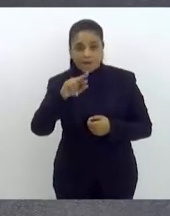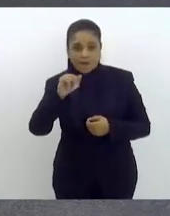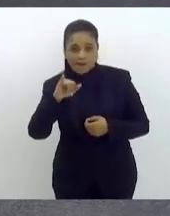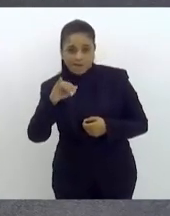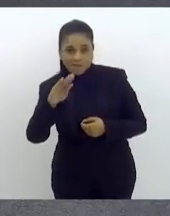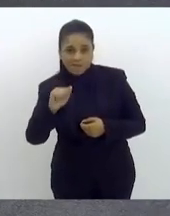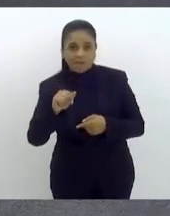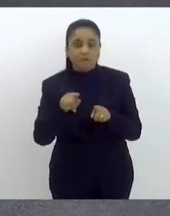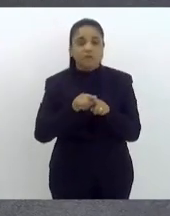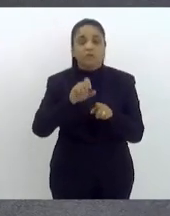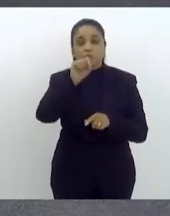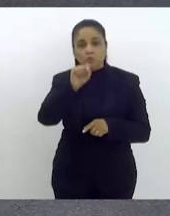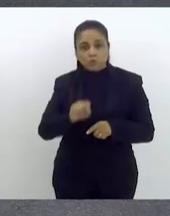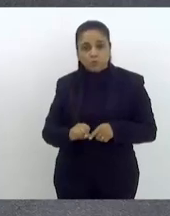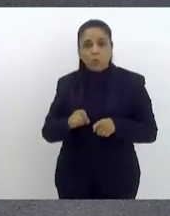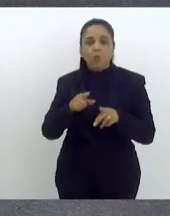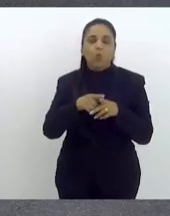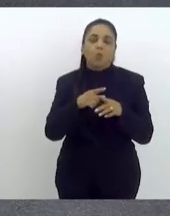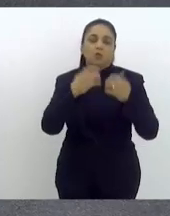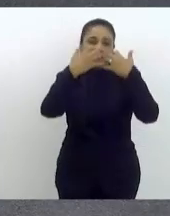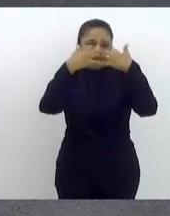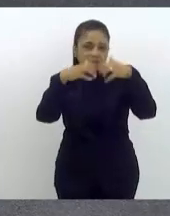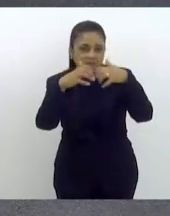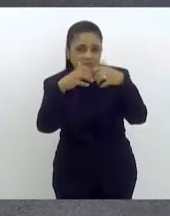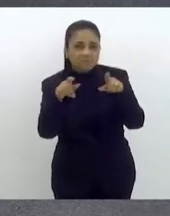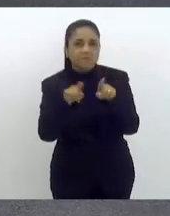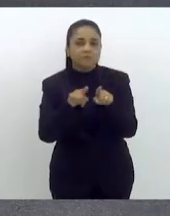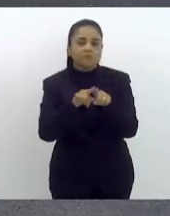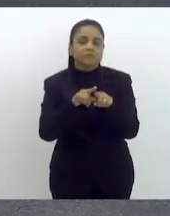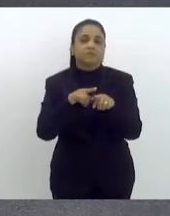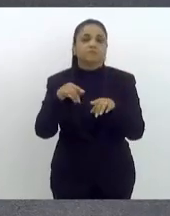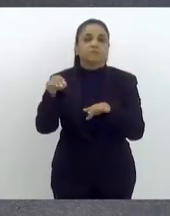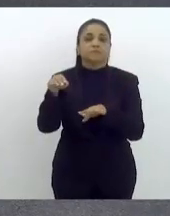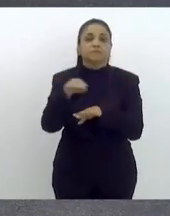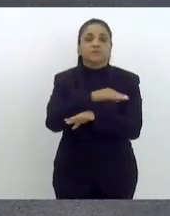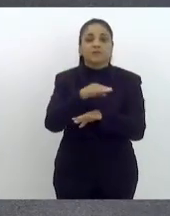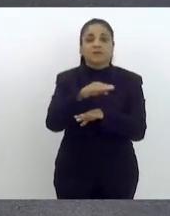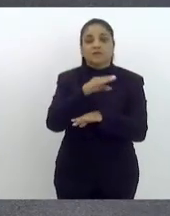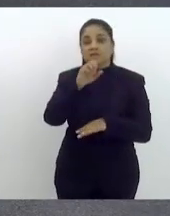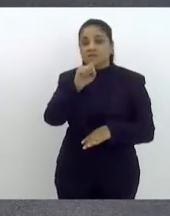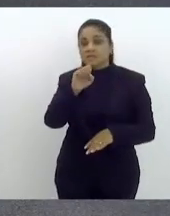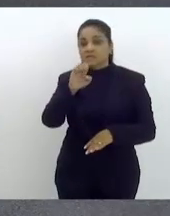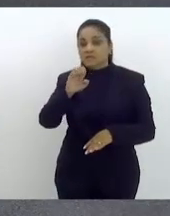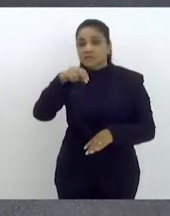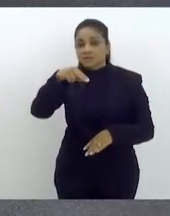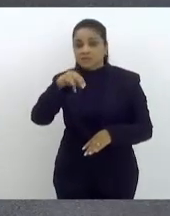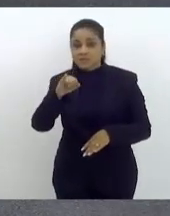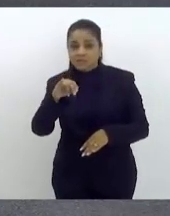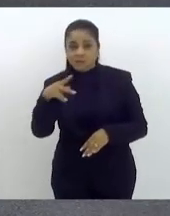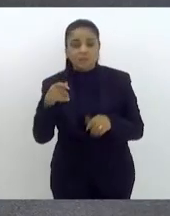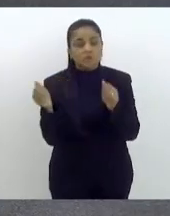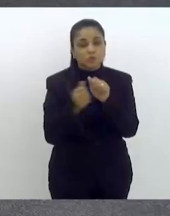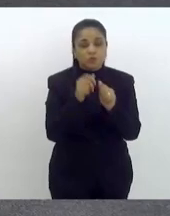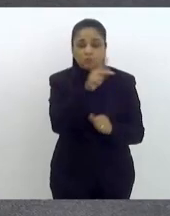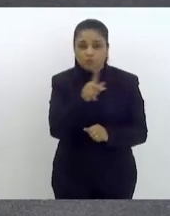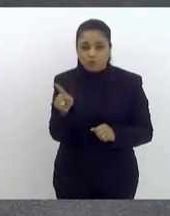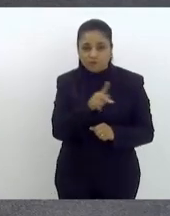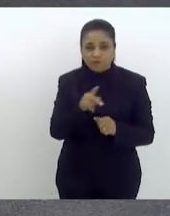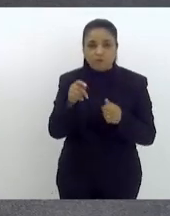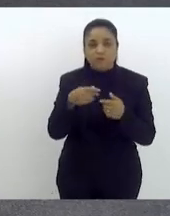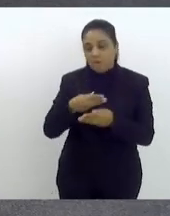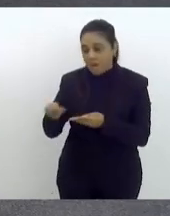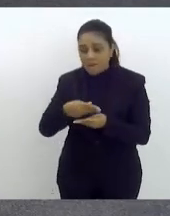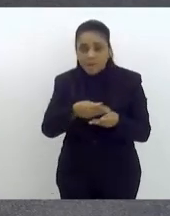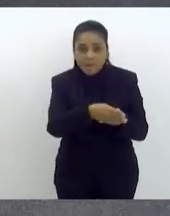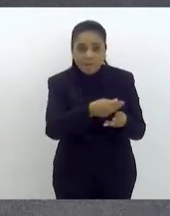serrana e Centro Sul Fluminense e Steve também no calçadão do senipe junto dos meus companheiros e companheiros professores panfletando